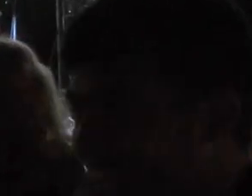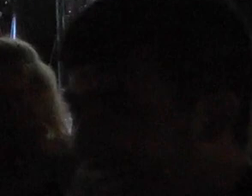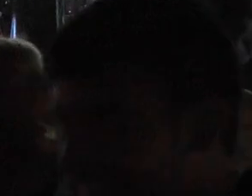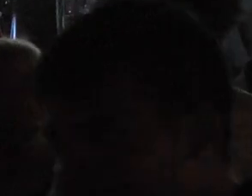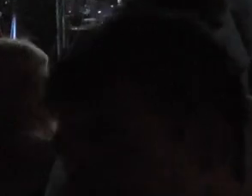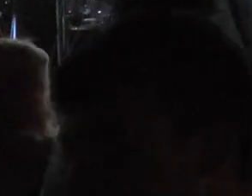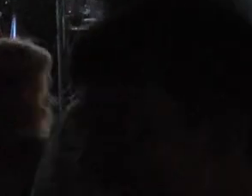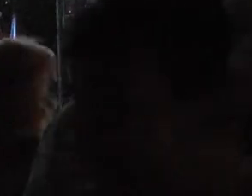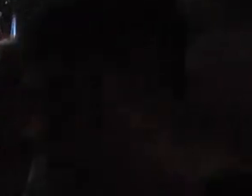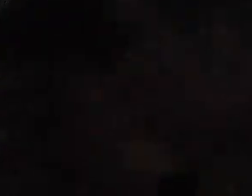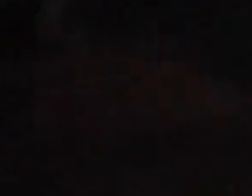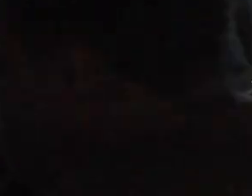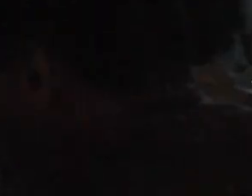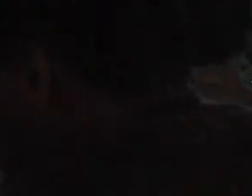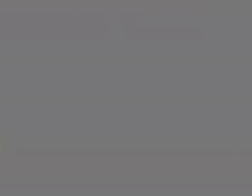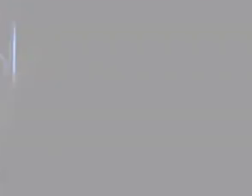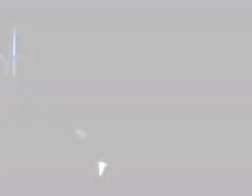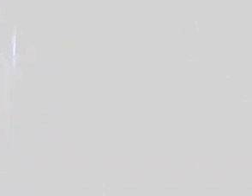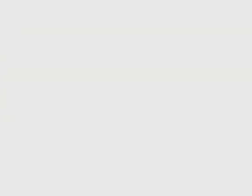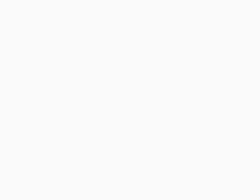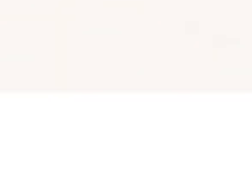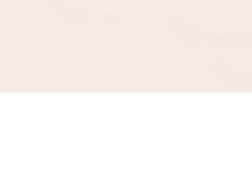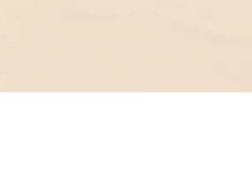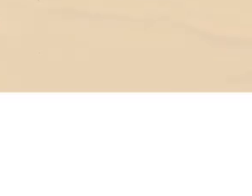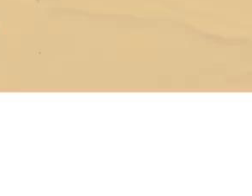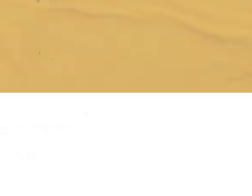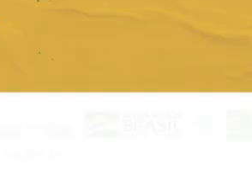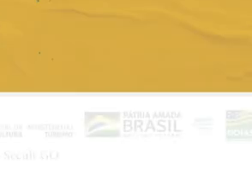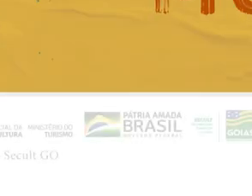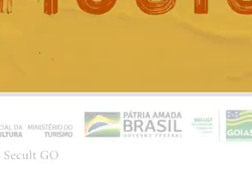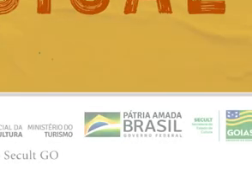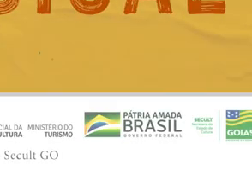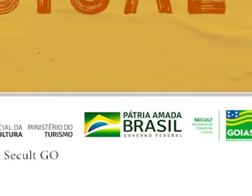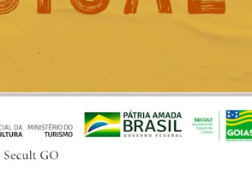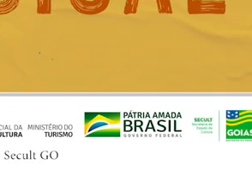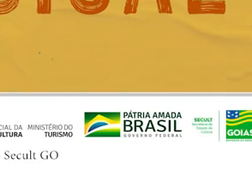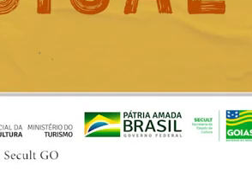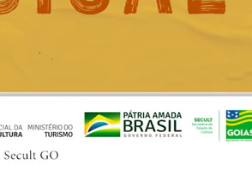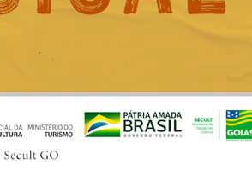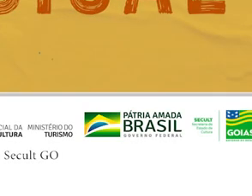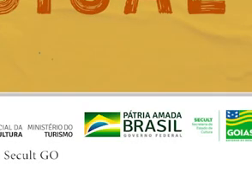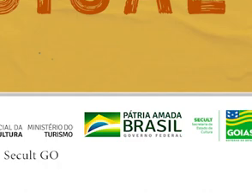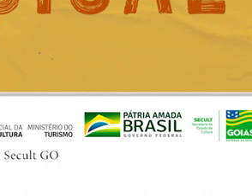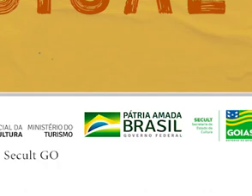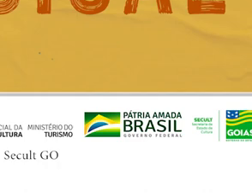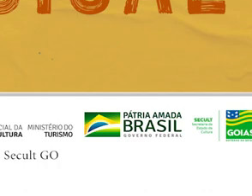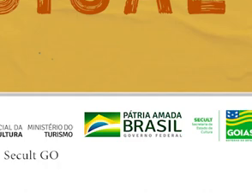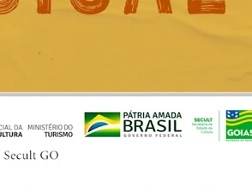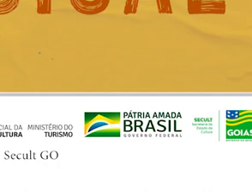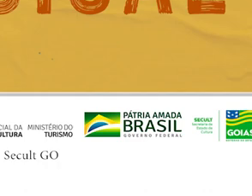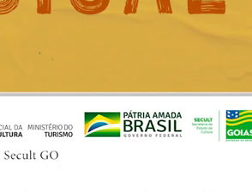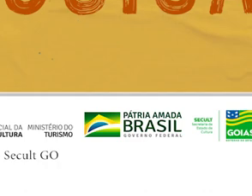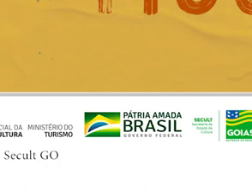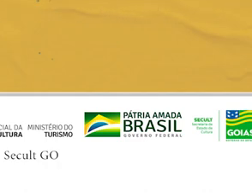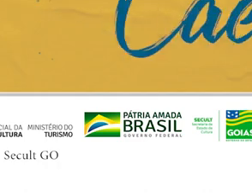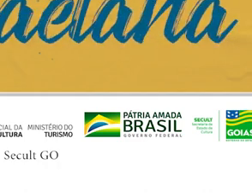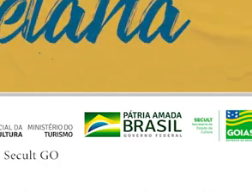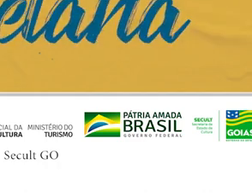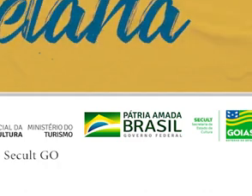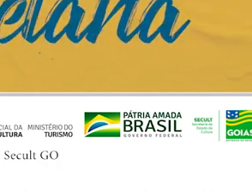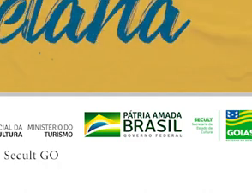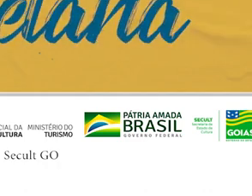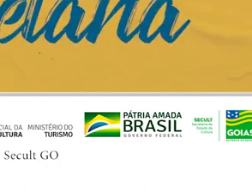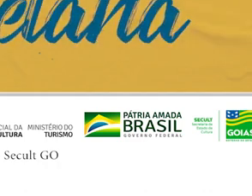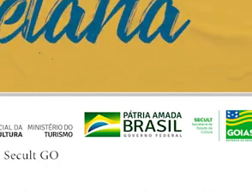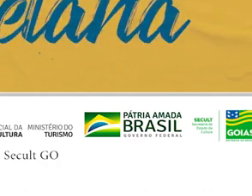Hoje não dá mais um, porque tem horário. Tá te chamando, pode vir. Muito obrigada, Helena Caetana.